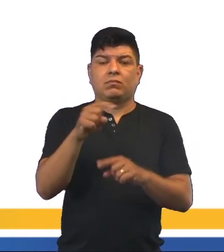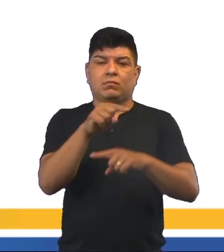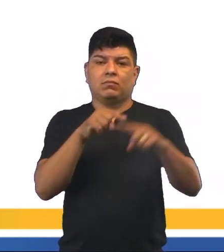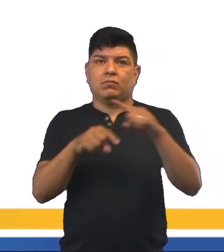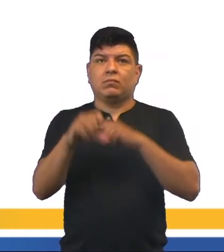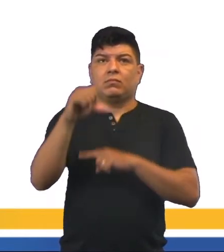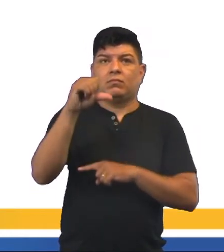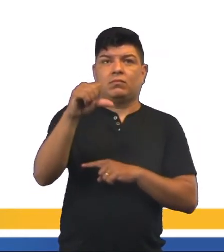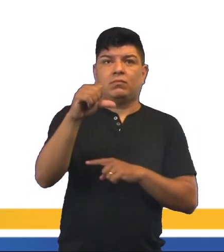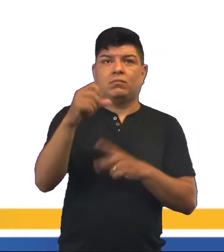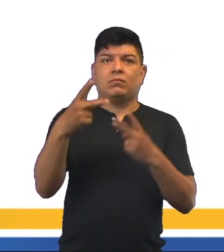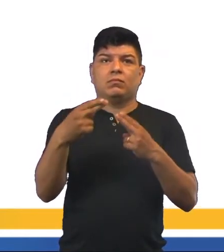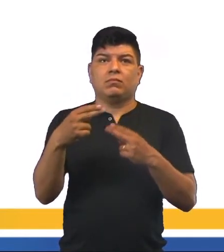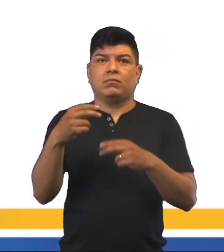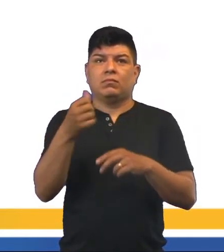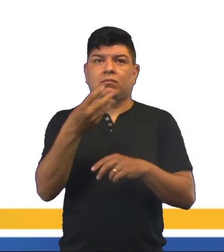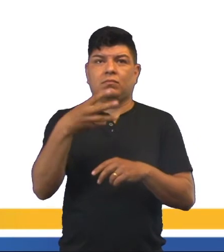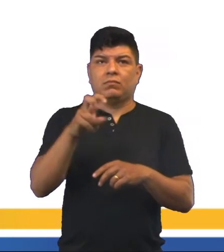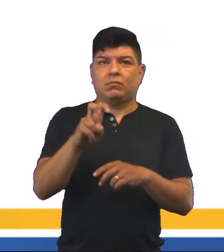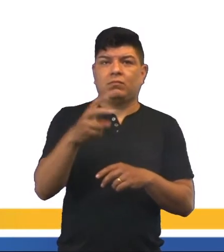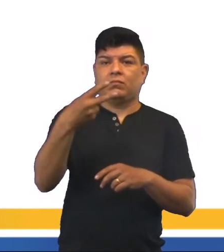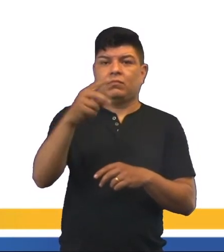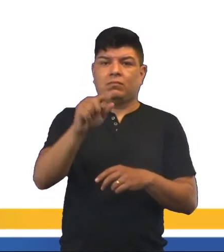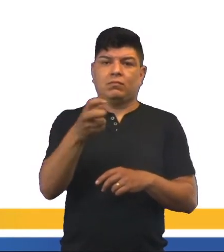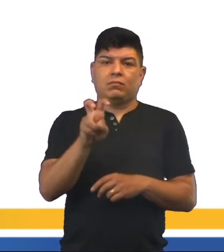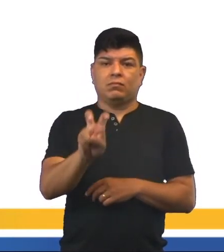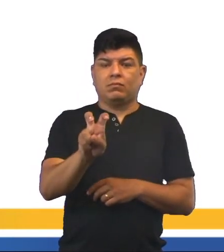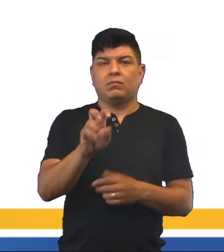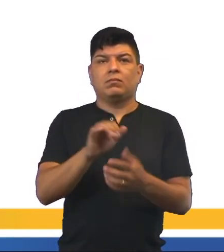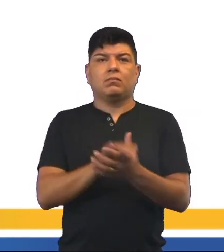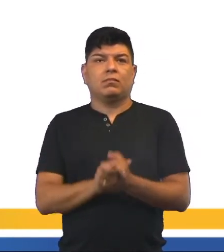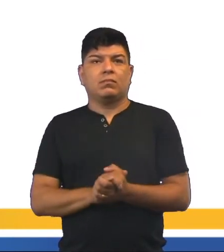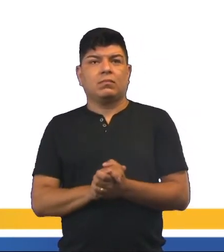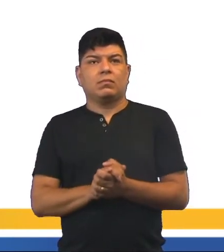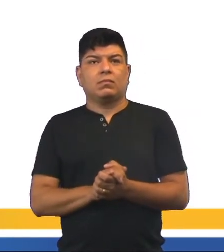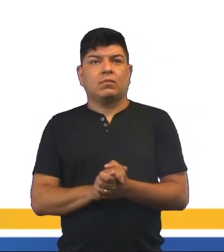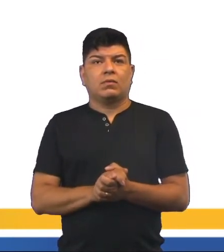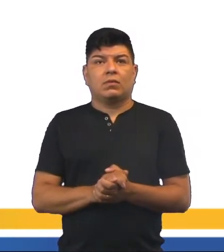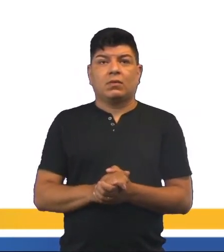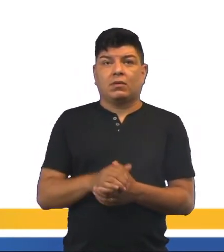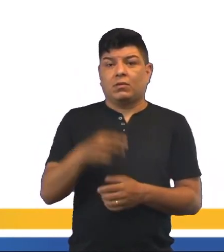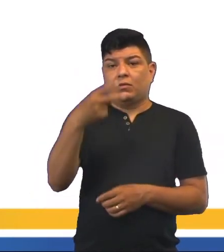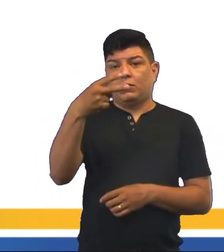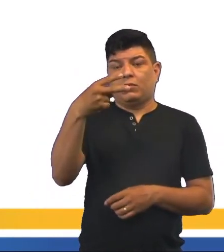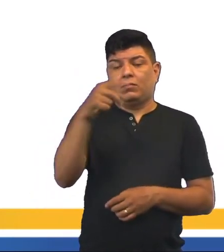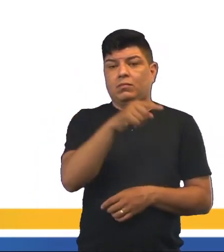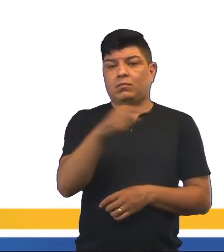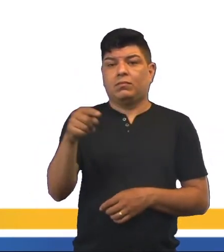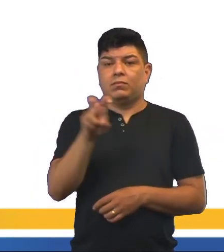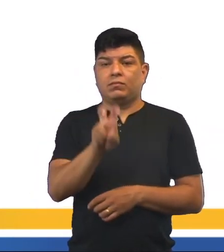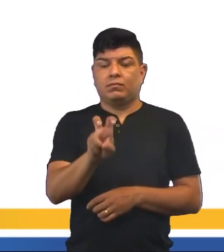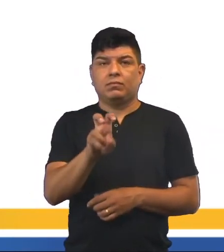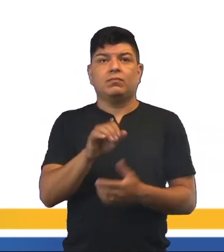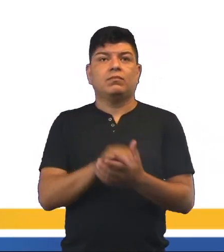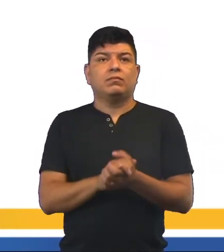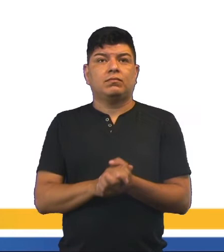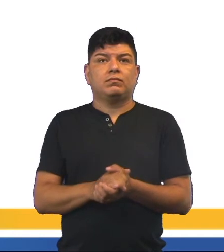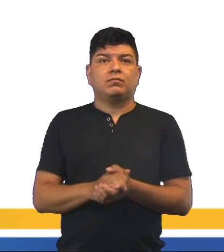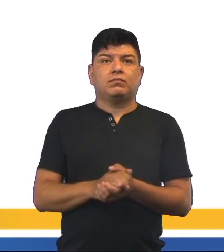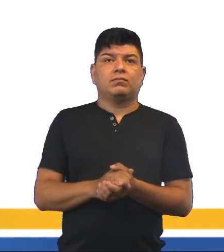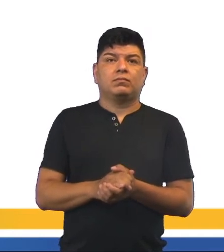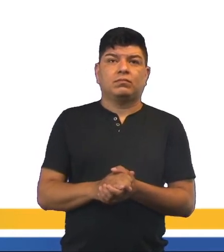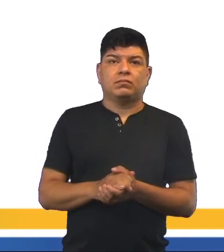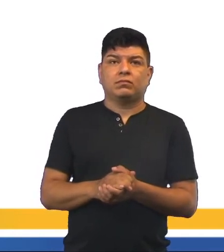razão 2 sobre 5. Implica que a razão dos dois perímetros é igual a 2